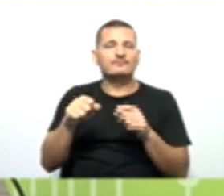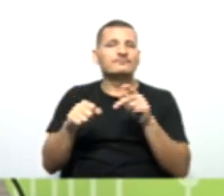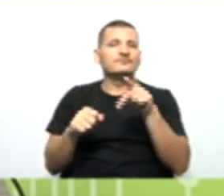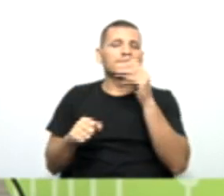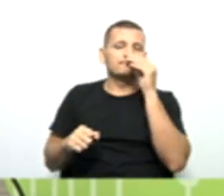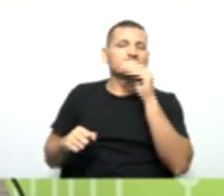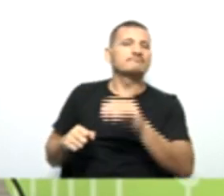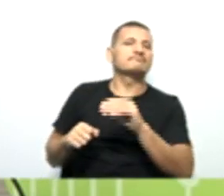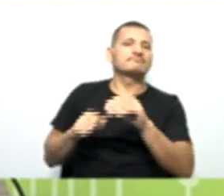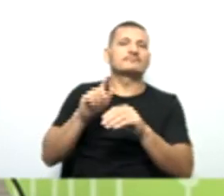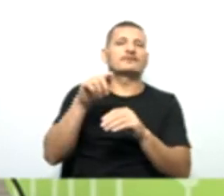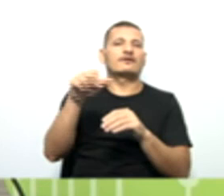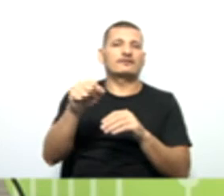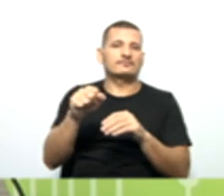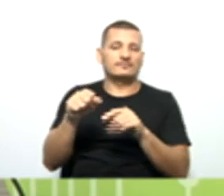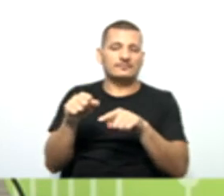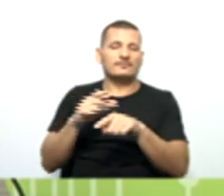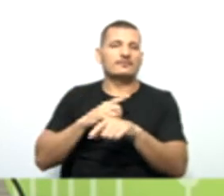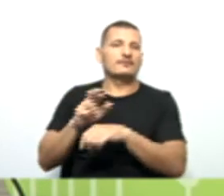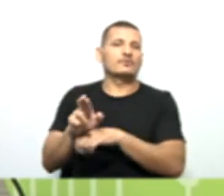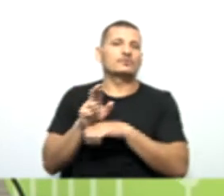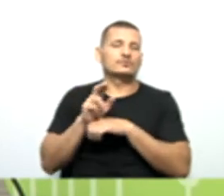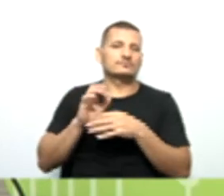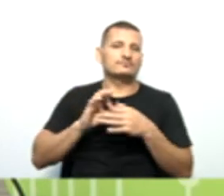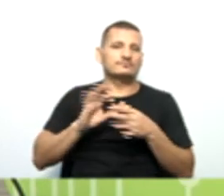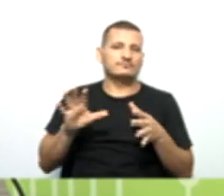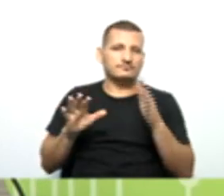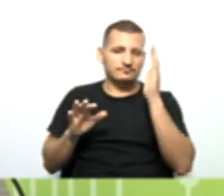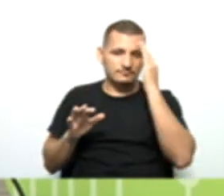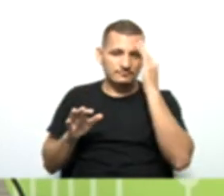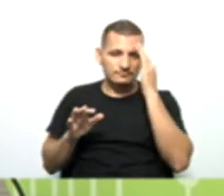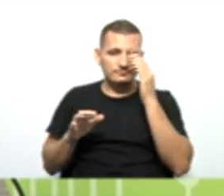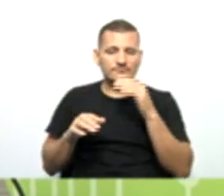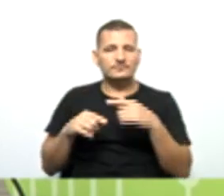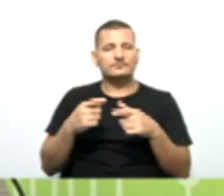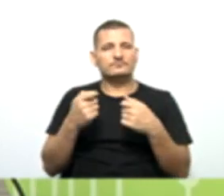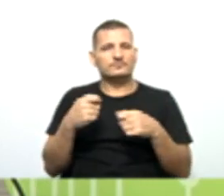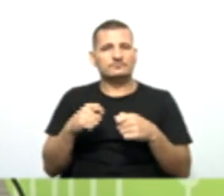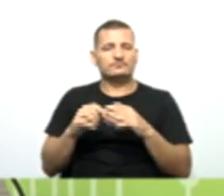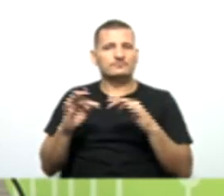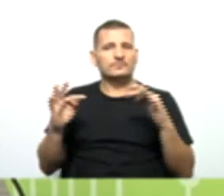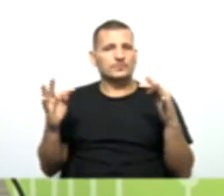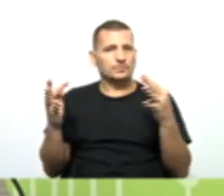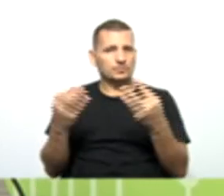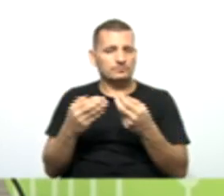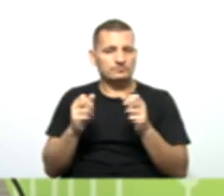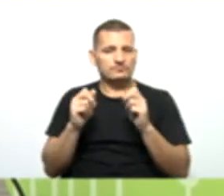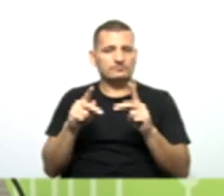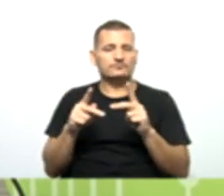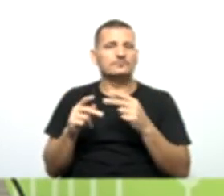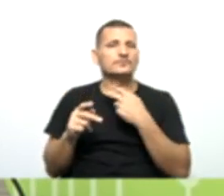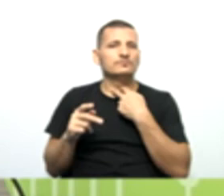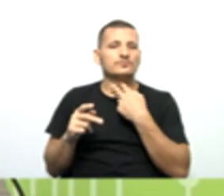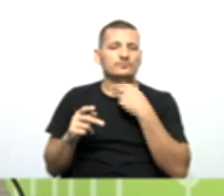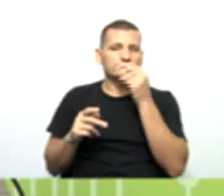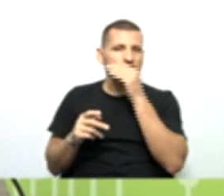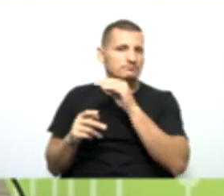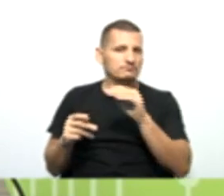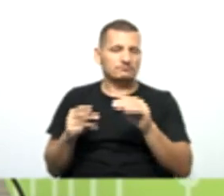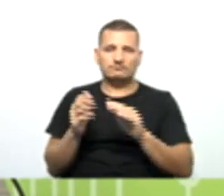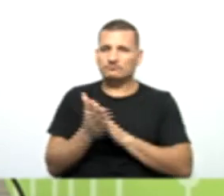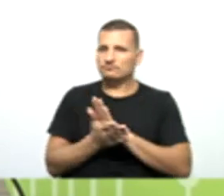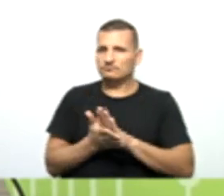essa premissa, ter esse recurso disponível. Ok? Então, você tem que levantar todas, tá? E não pode descartar nenhuma